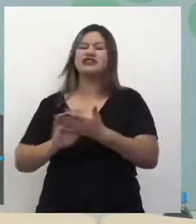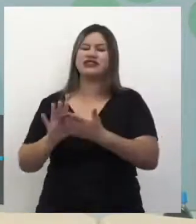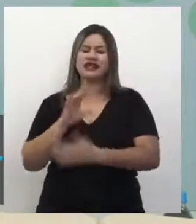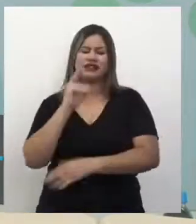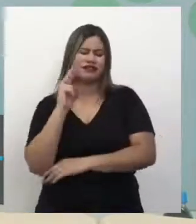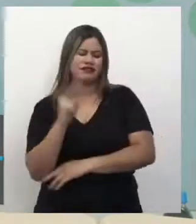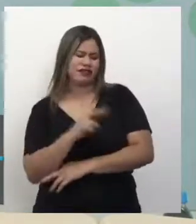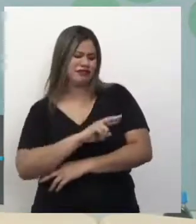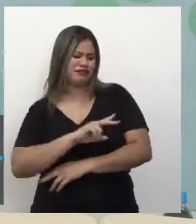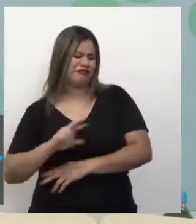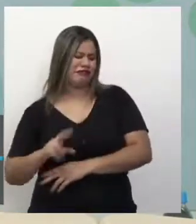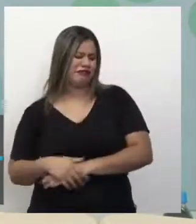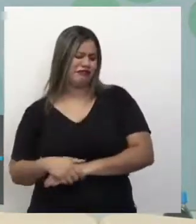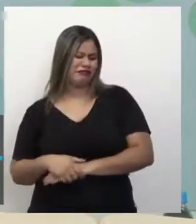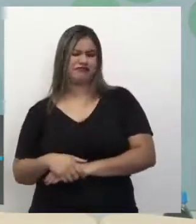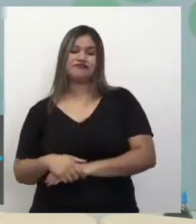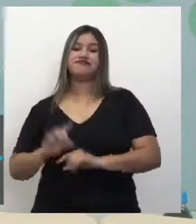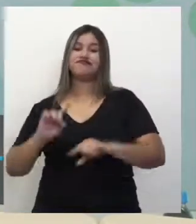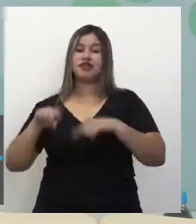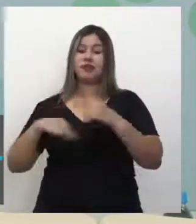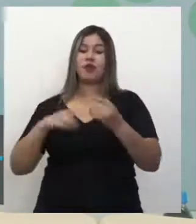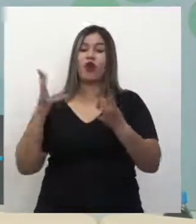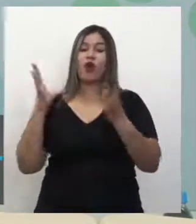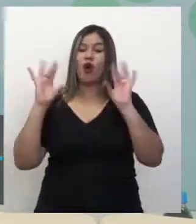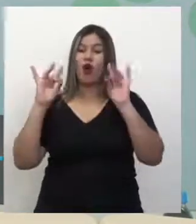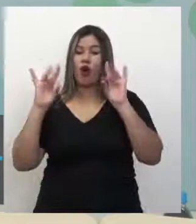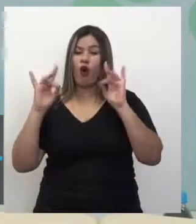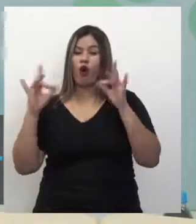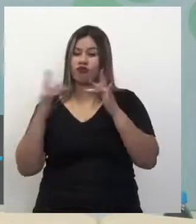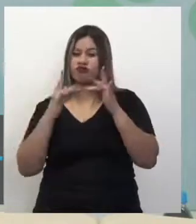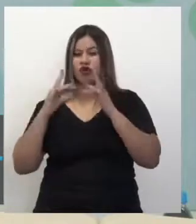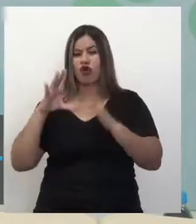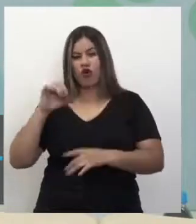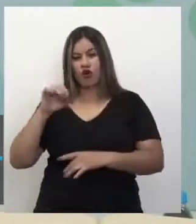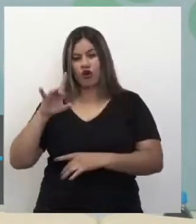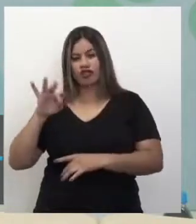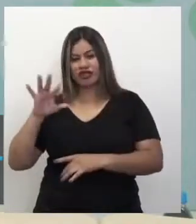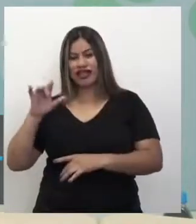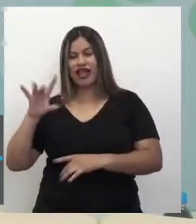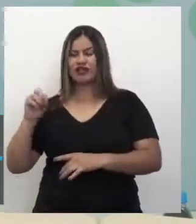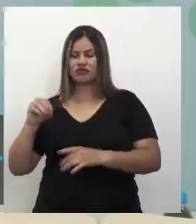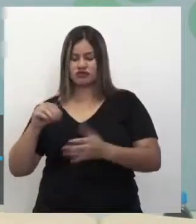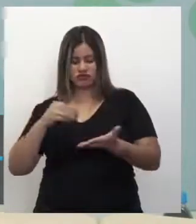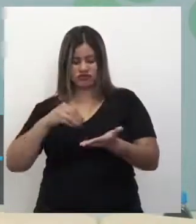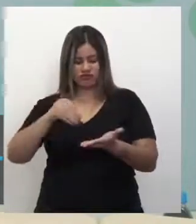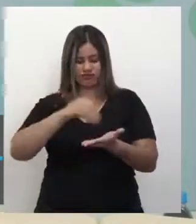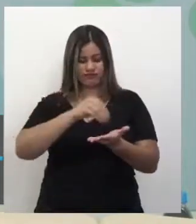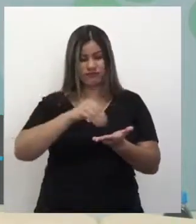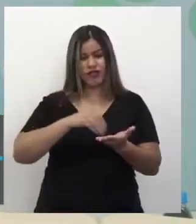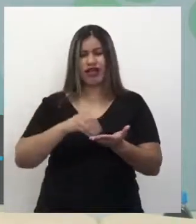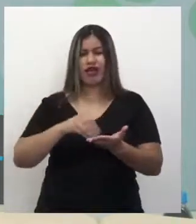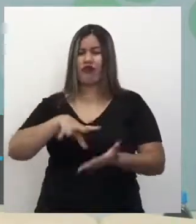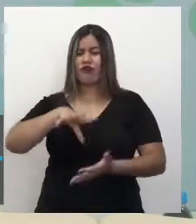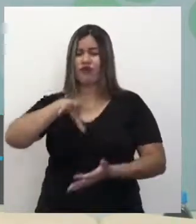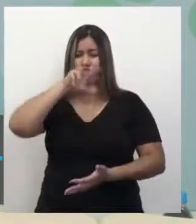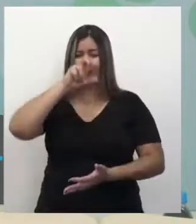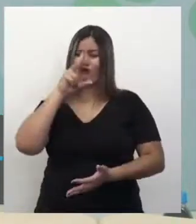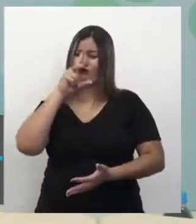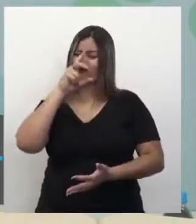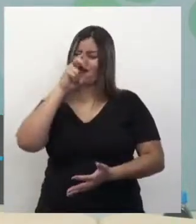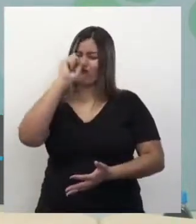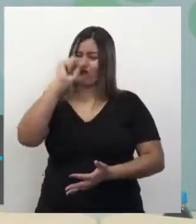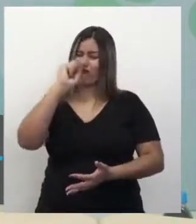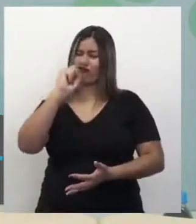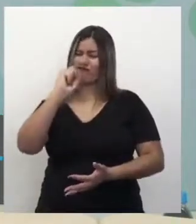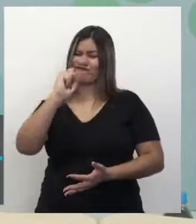de fita, aí você passa uma cola de contato, que a gente chama de cola de contato, né? E a cola de contato, ela é assim, tem um cheiro muito forte, viu? Então, se for fazer